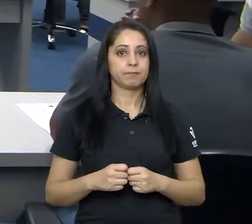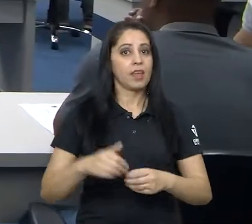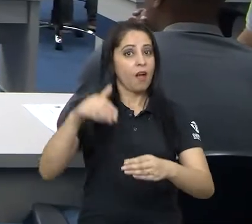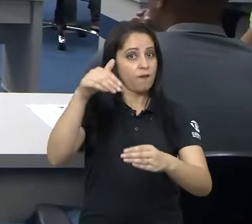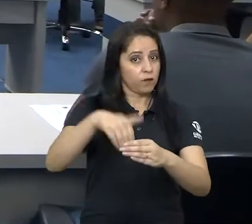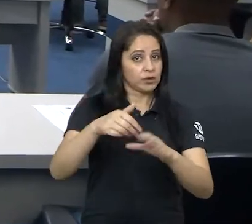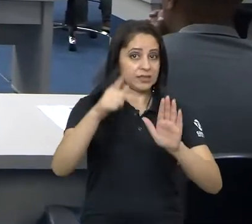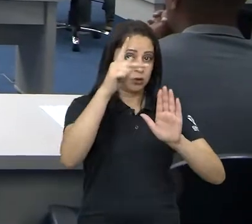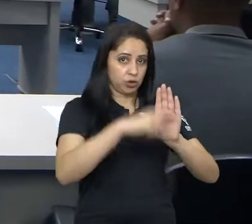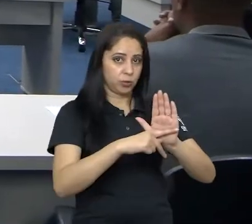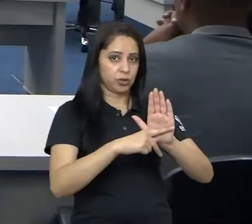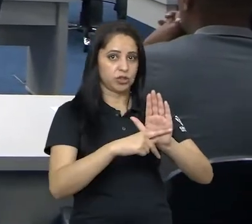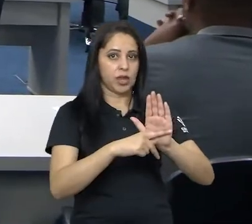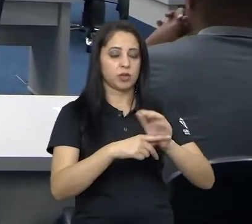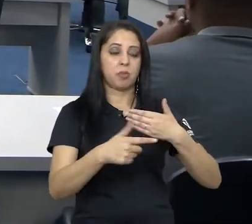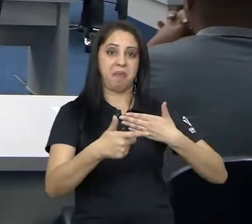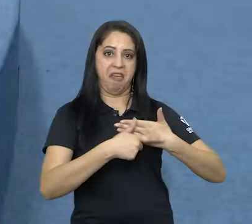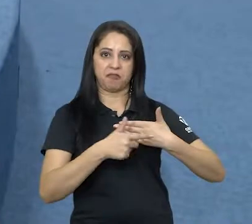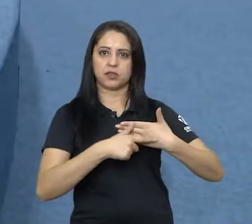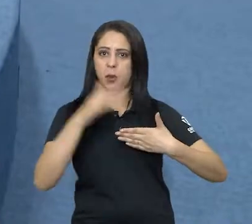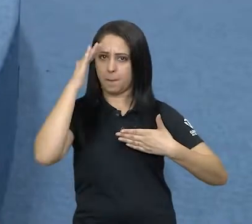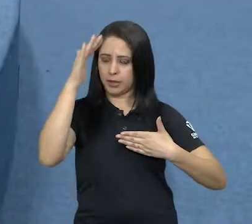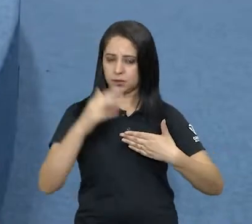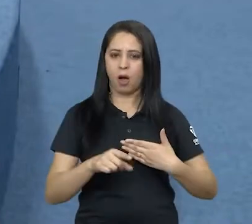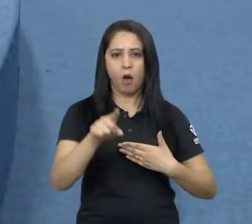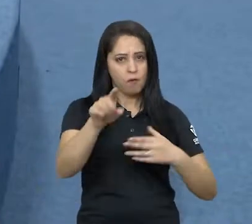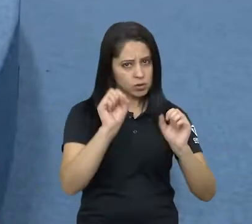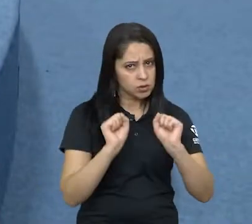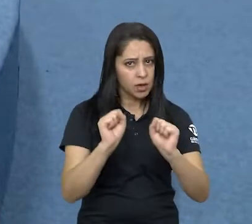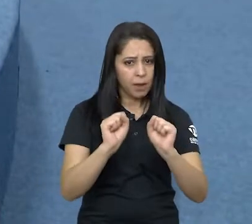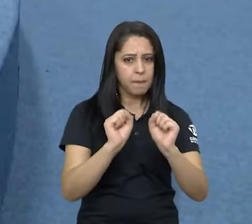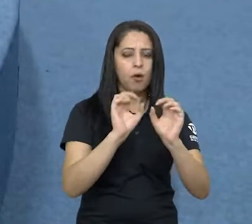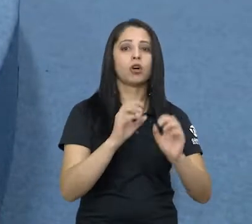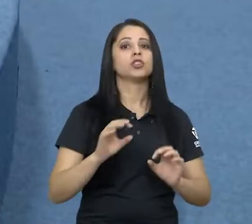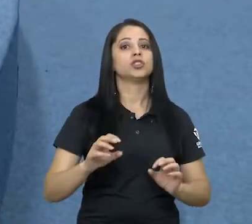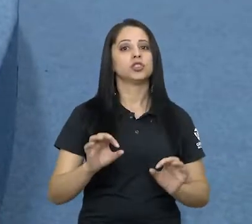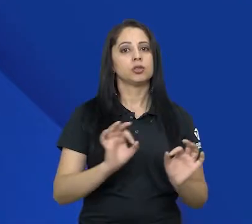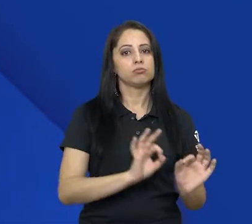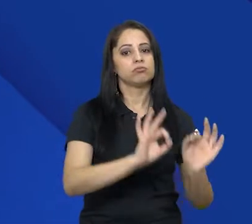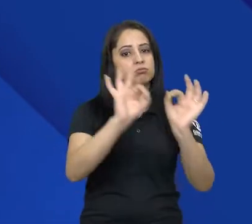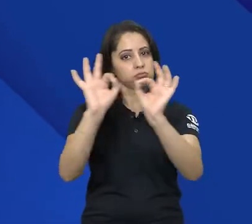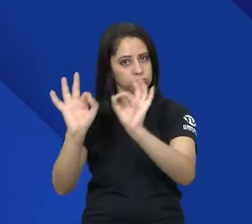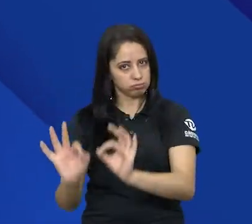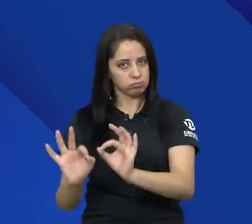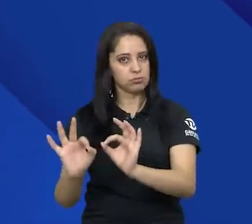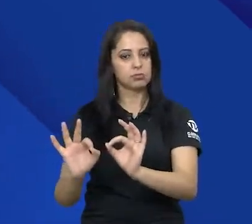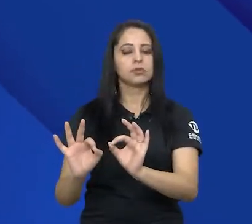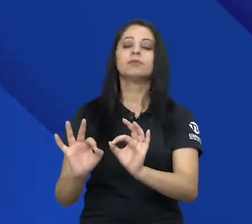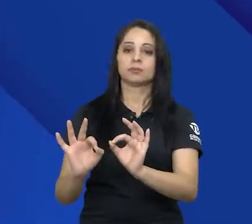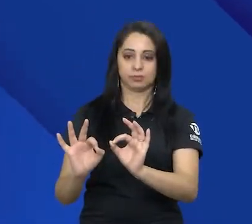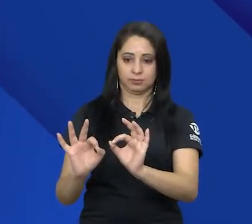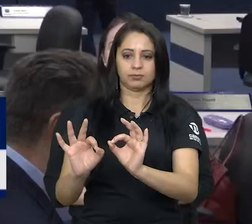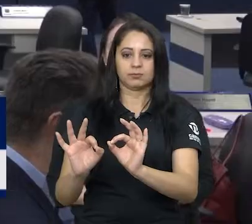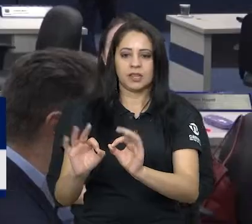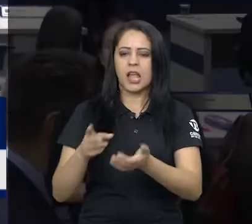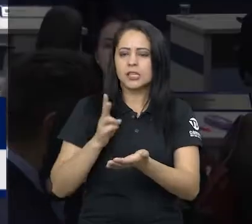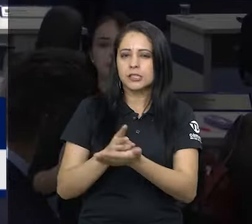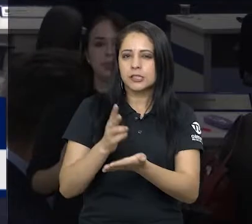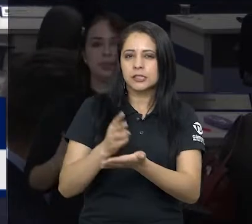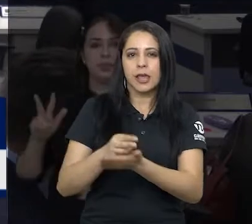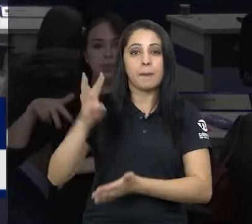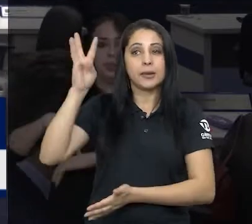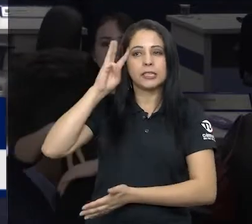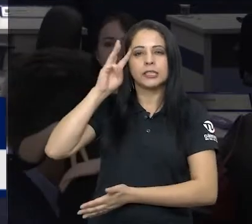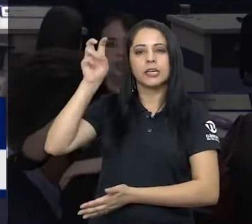das principais funções dos vereadores, e você pode acompanhar esse trabalho ao vivo, durante a transmissão das sessões, que